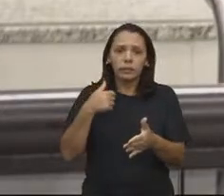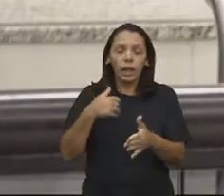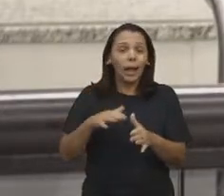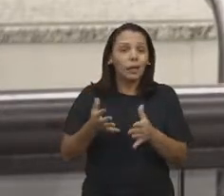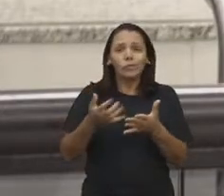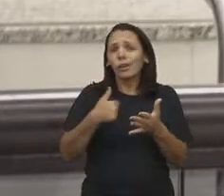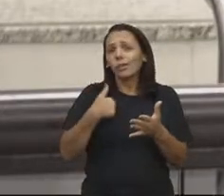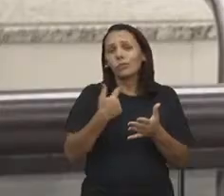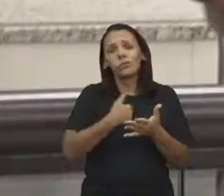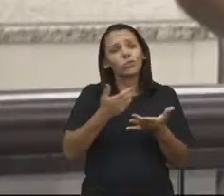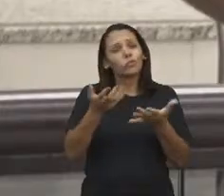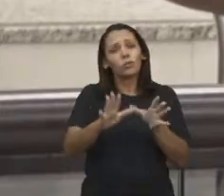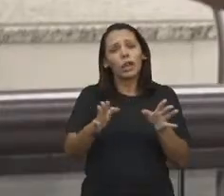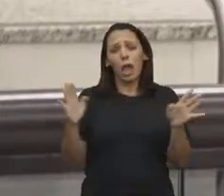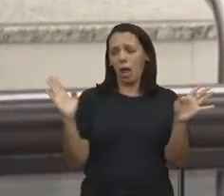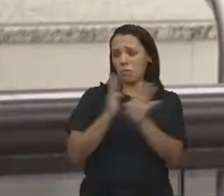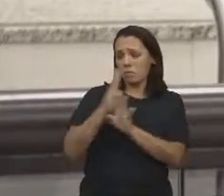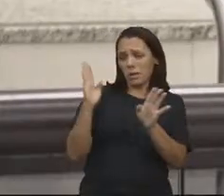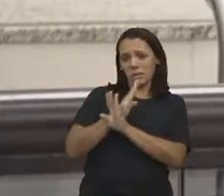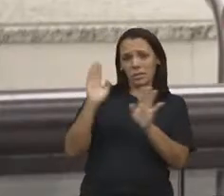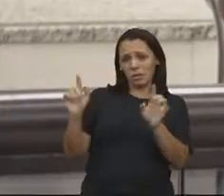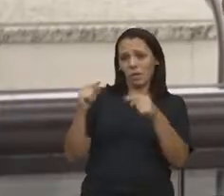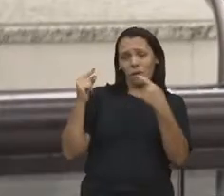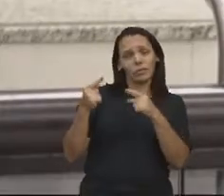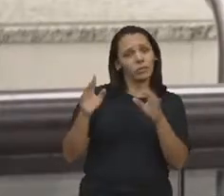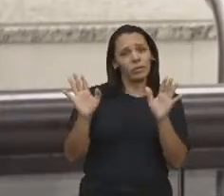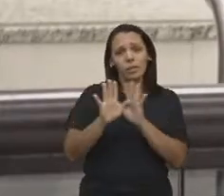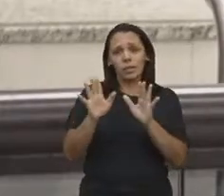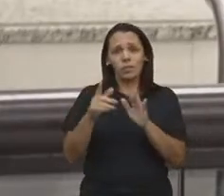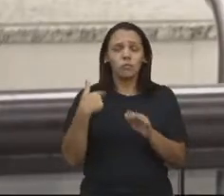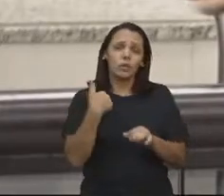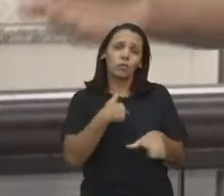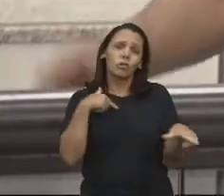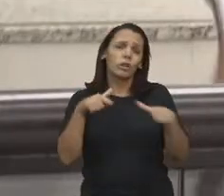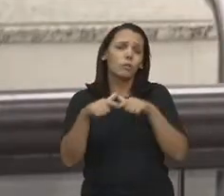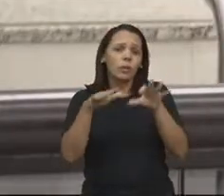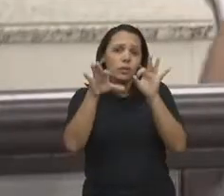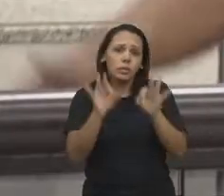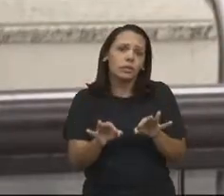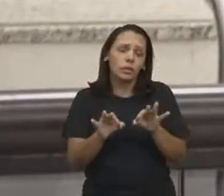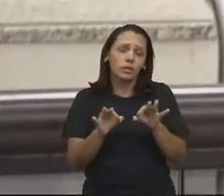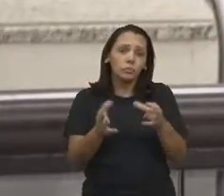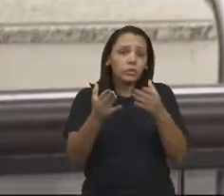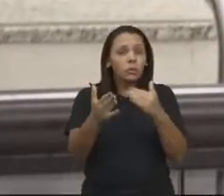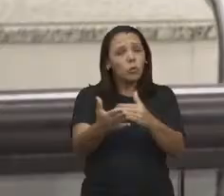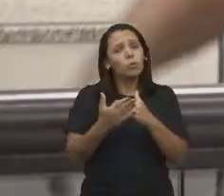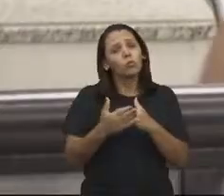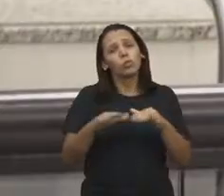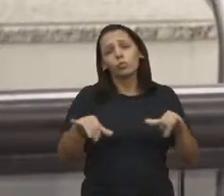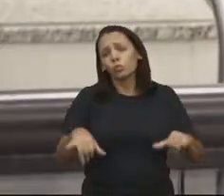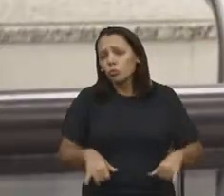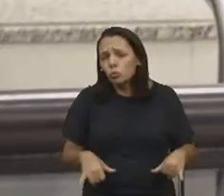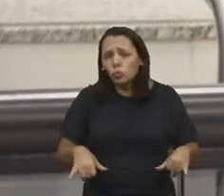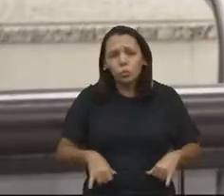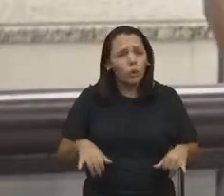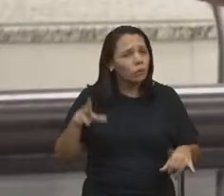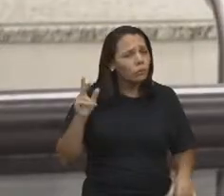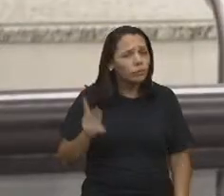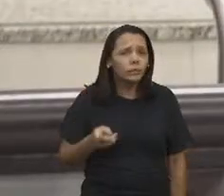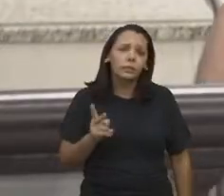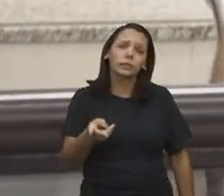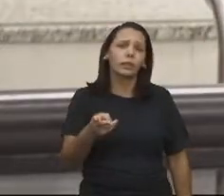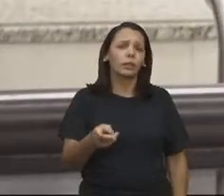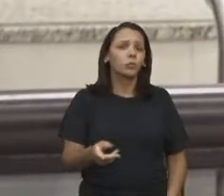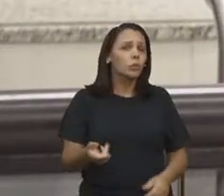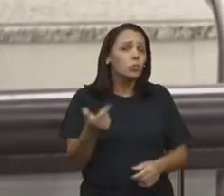perseguido. A gente quer ser, né? A gente é honesto, trabalha certo, mas a gente quer a ajuda de vocês por isso. Pô, nós sofre tanto aqui em Jacareí por causa disso. Nós não temos